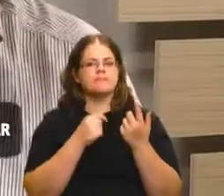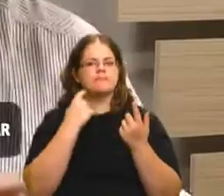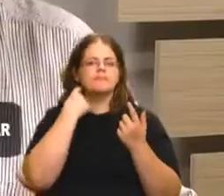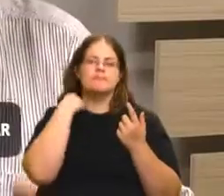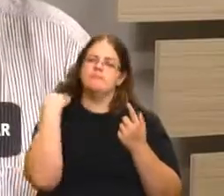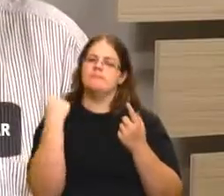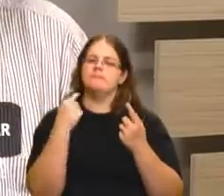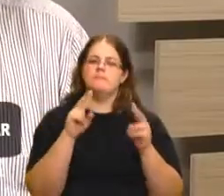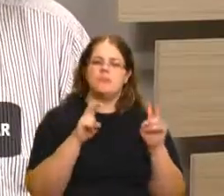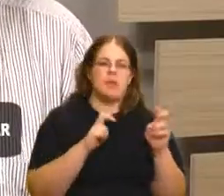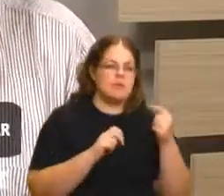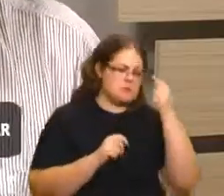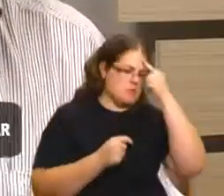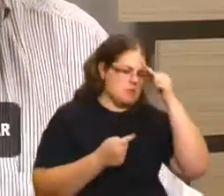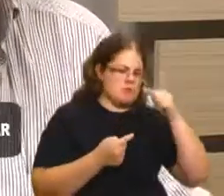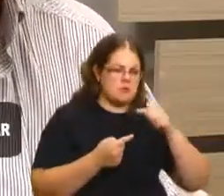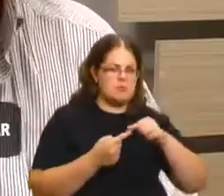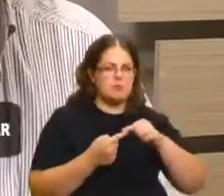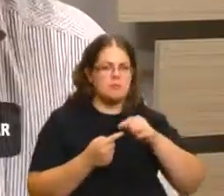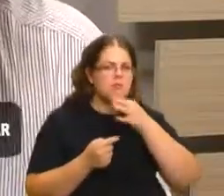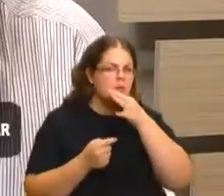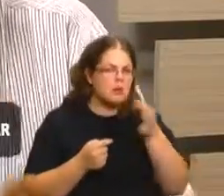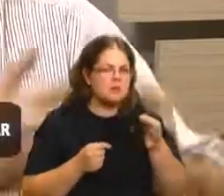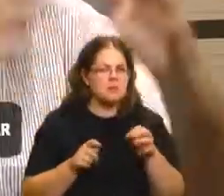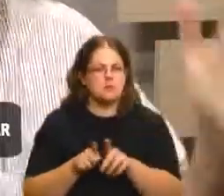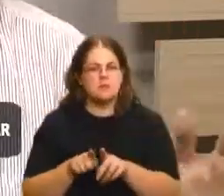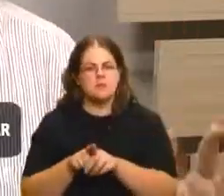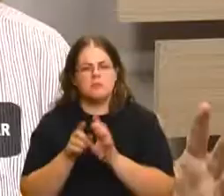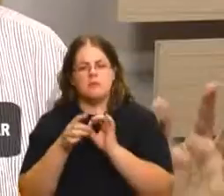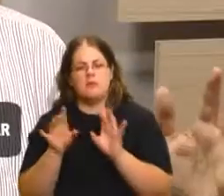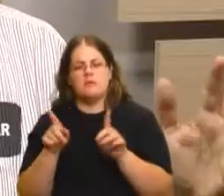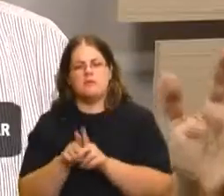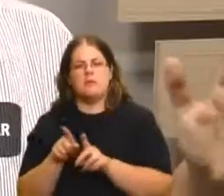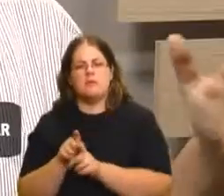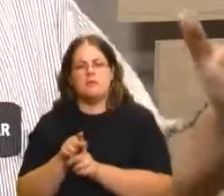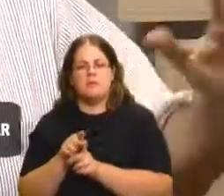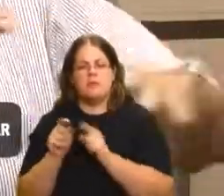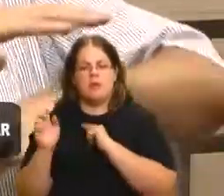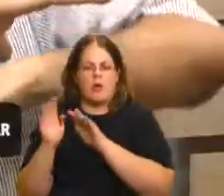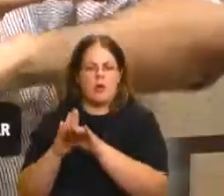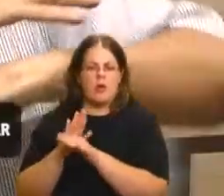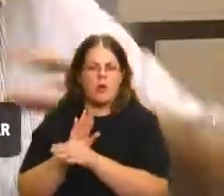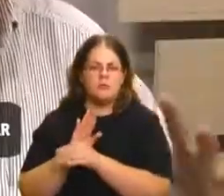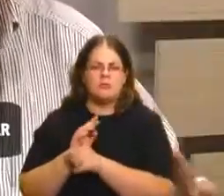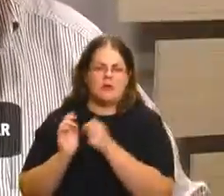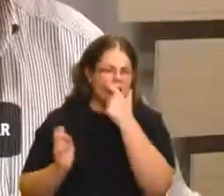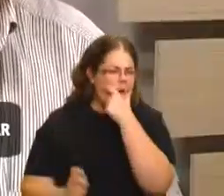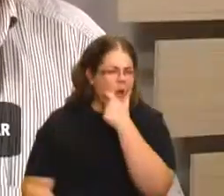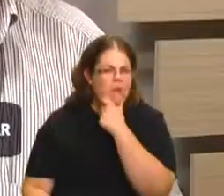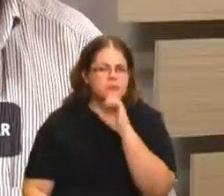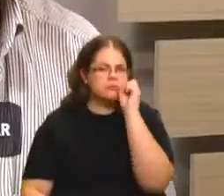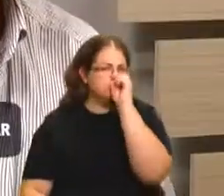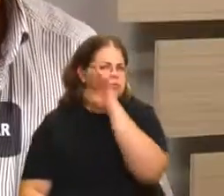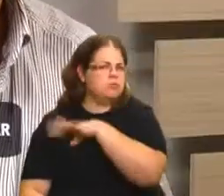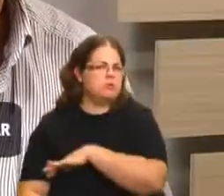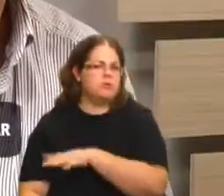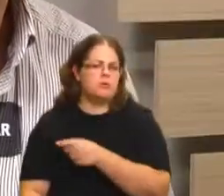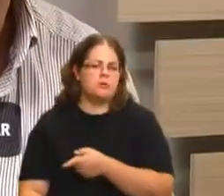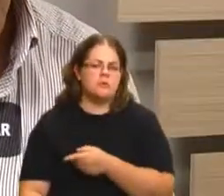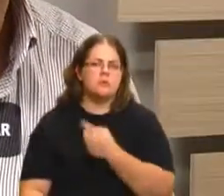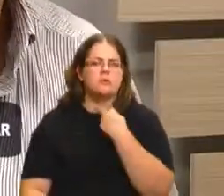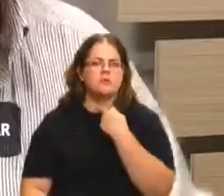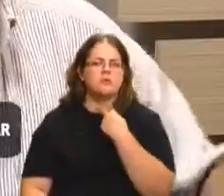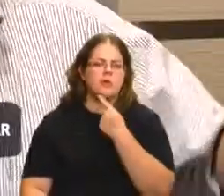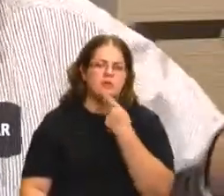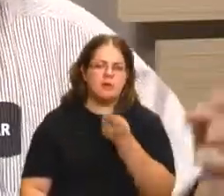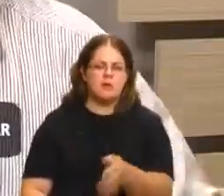A associação de democracia com corrupção, isso é um crime. Sim, isso é um absurdo. É absurdo. E a maior justificativa que se ouve